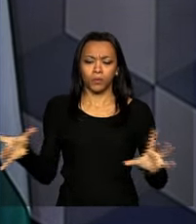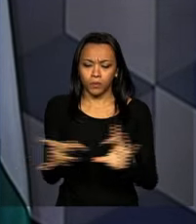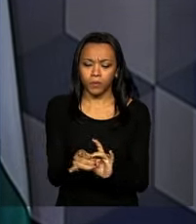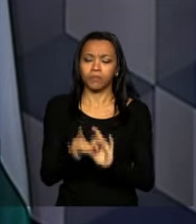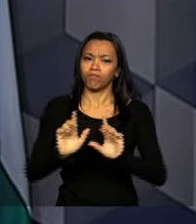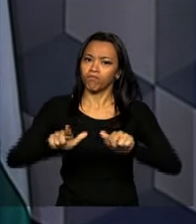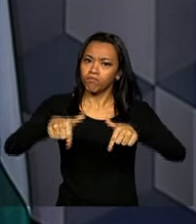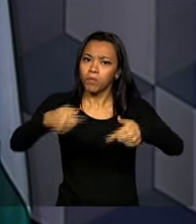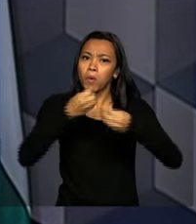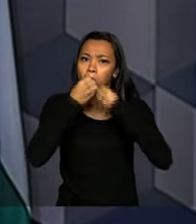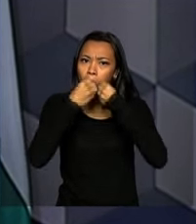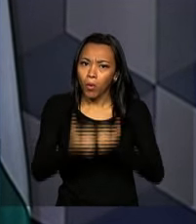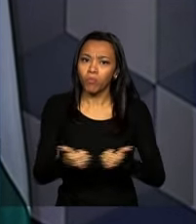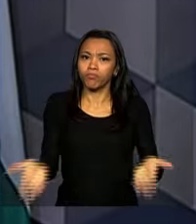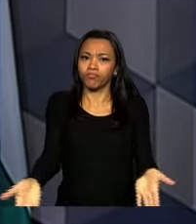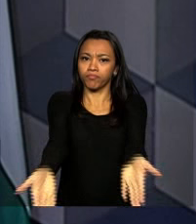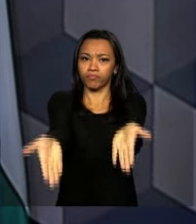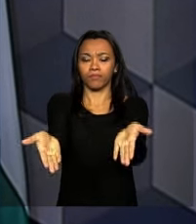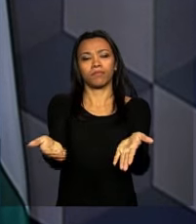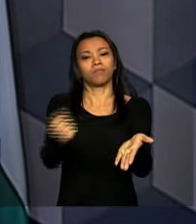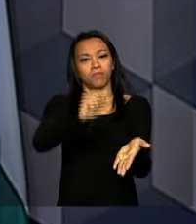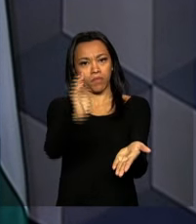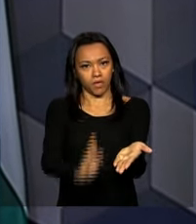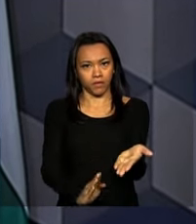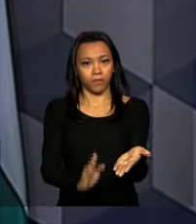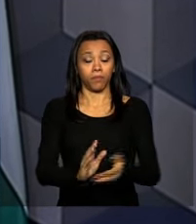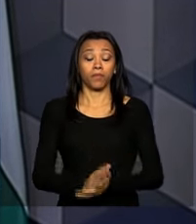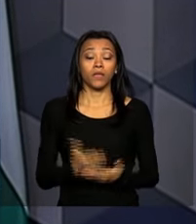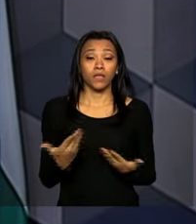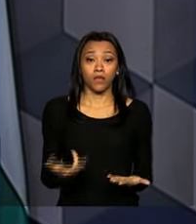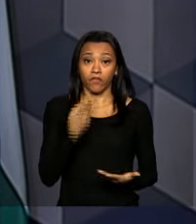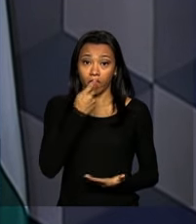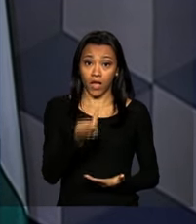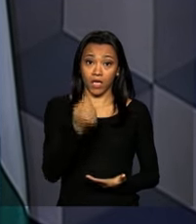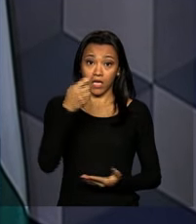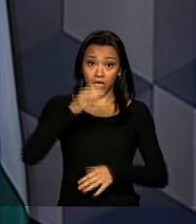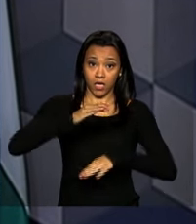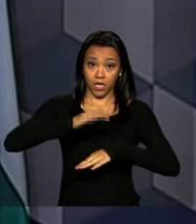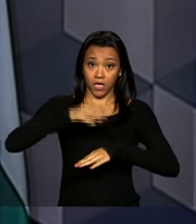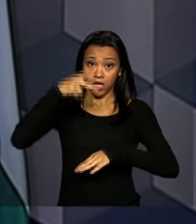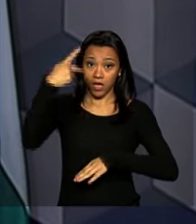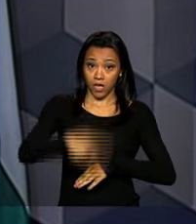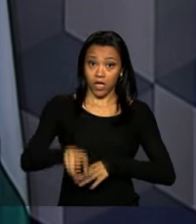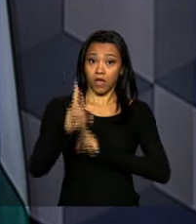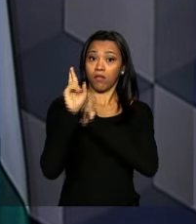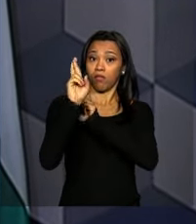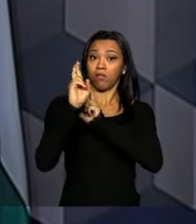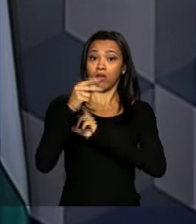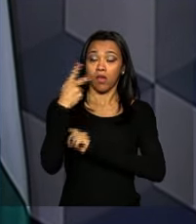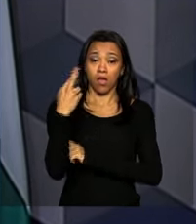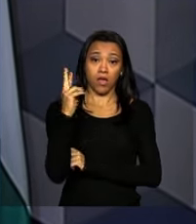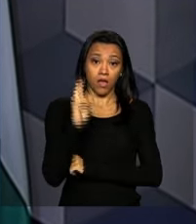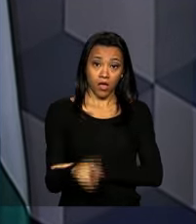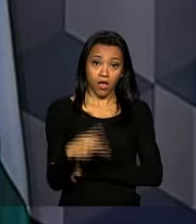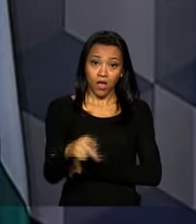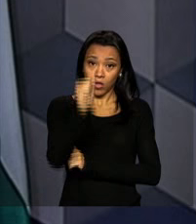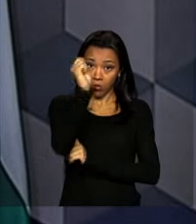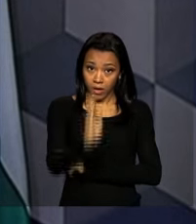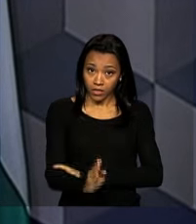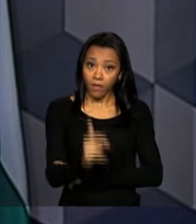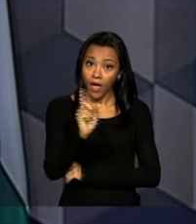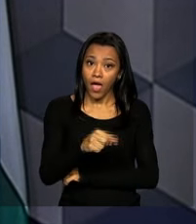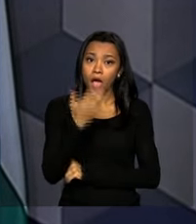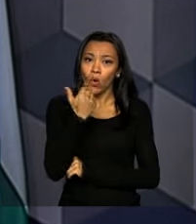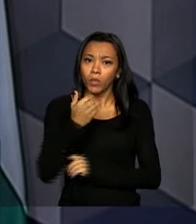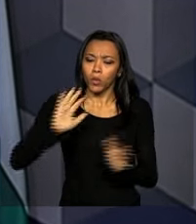país. Finalizando, dizendo o seguinte, a vocação do Brasil é produzir alimentos. A vocação